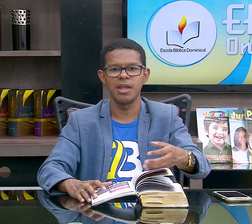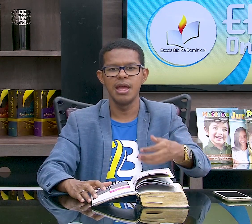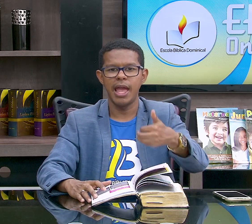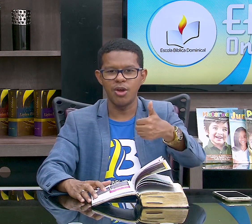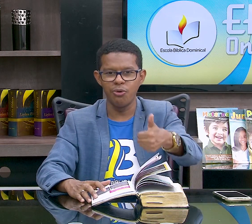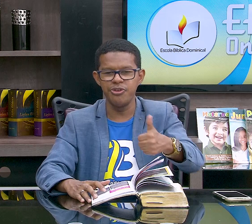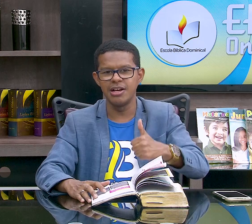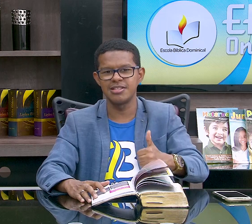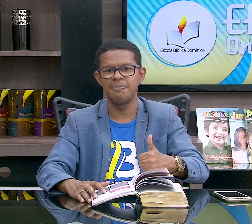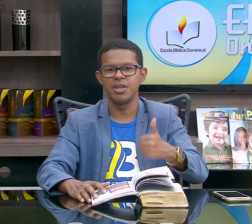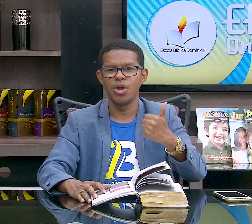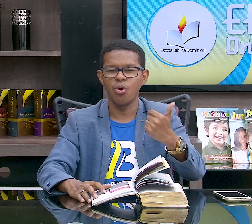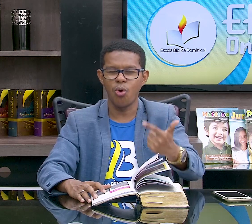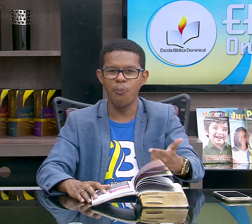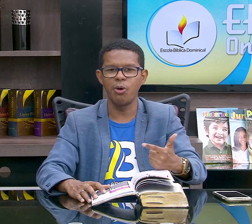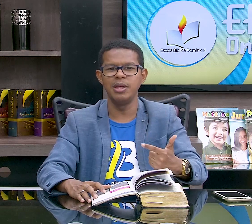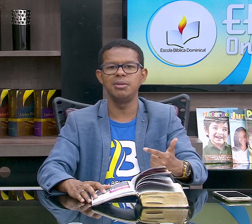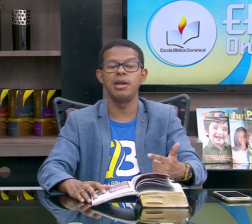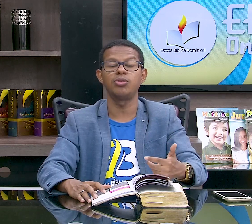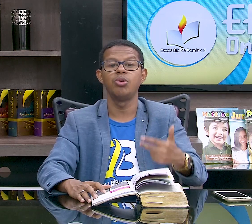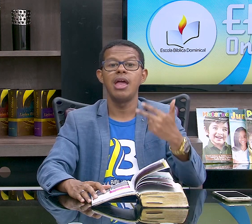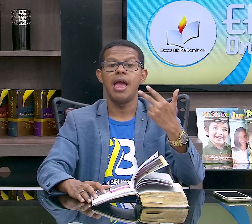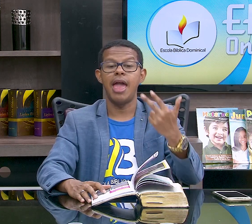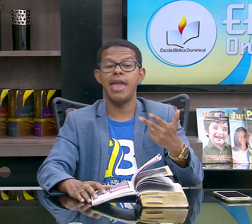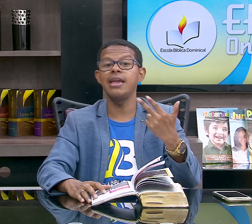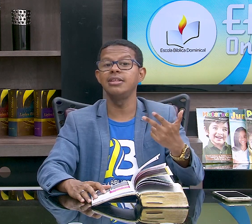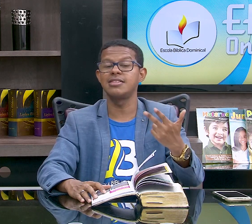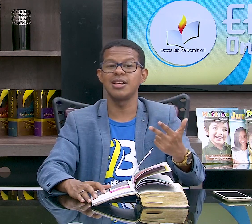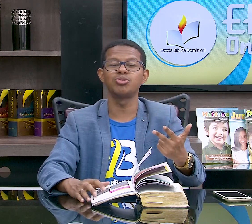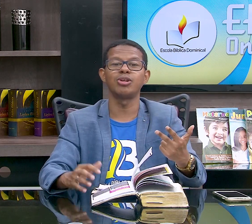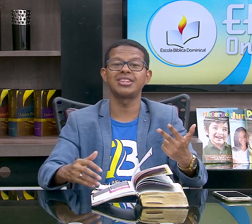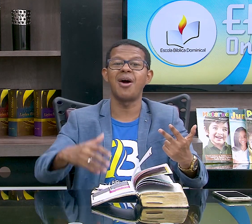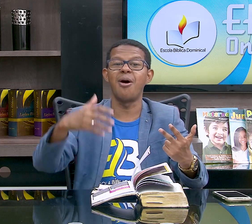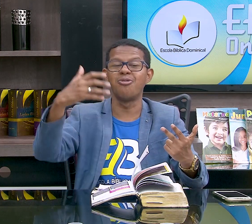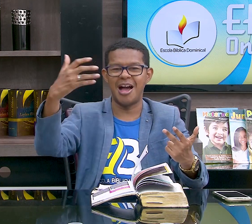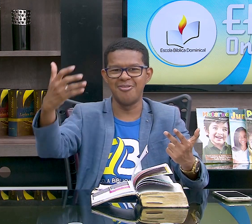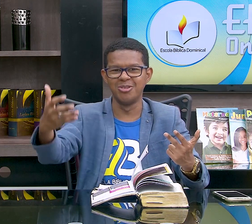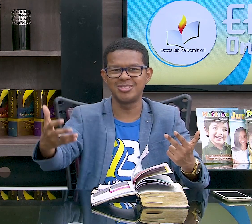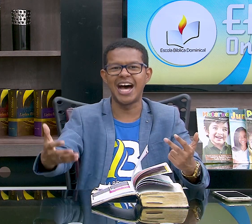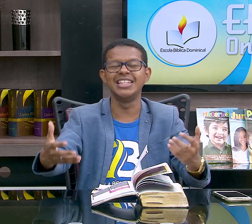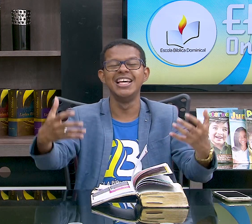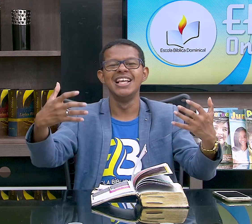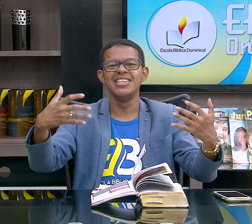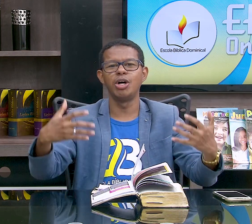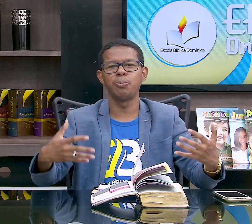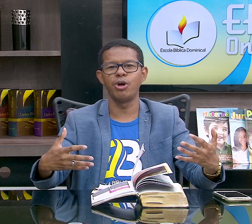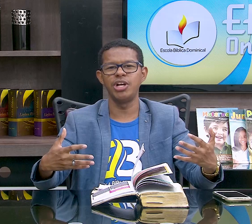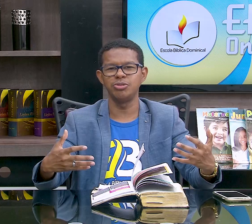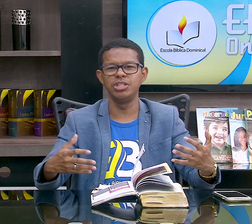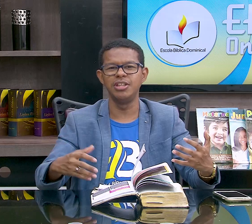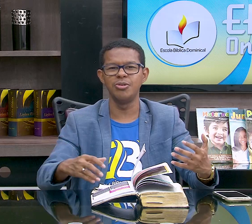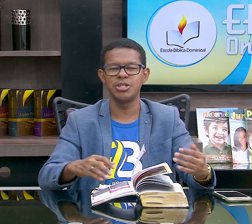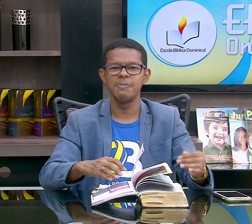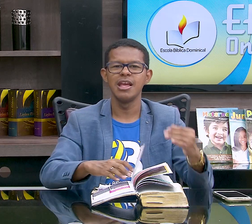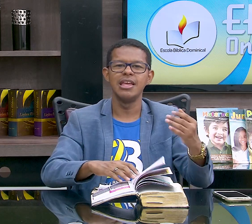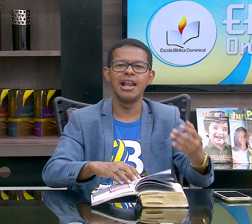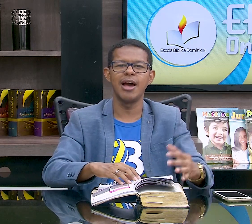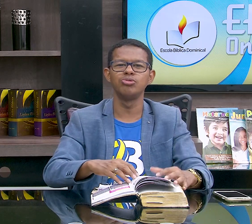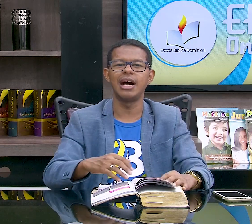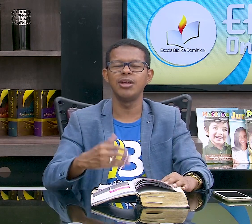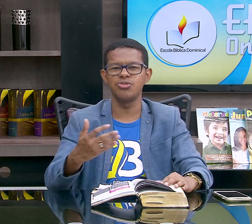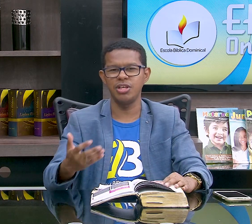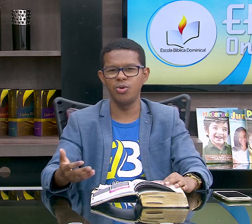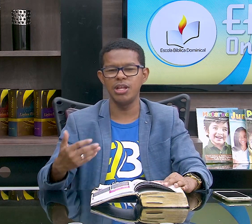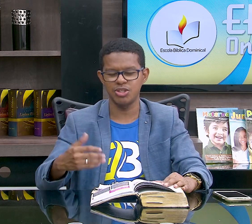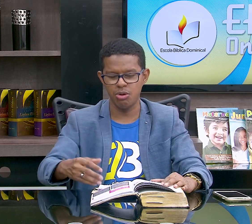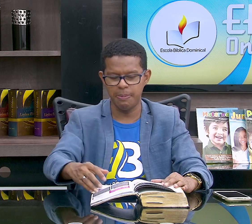gente viva em confiança comprometimento remissão Total a vontade e aos projeto de Deus e